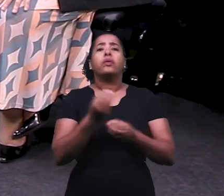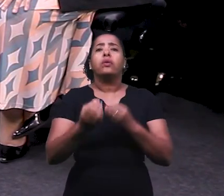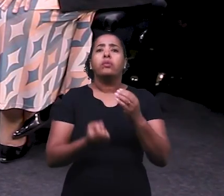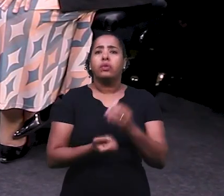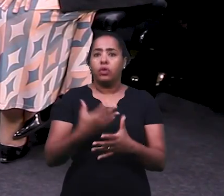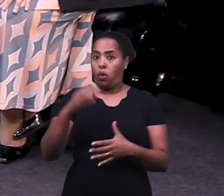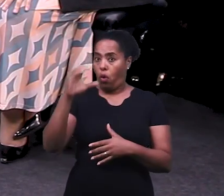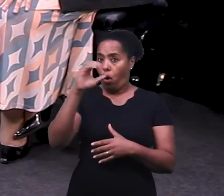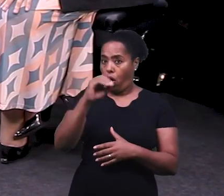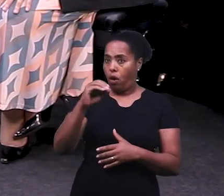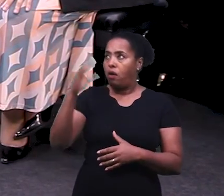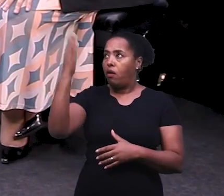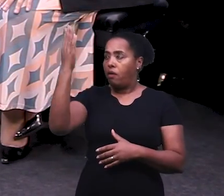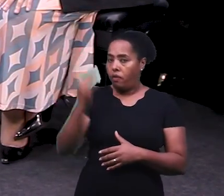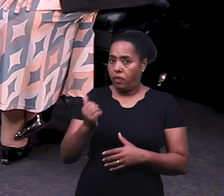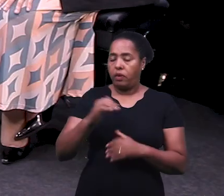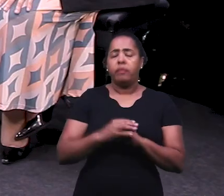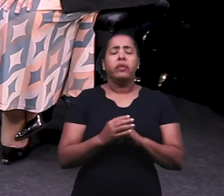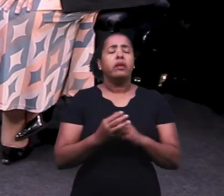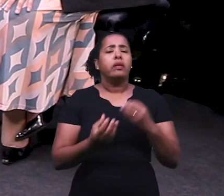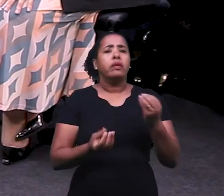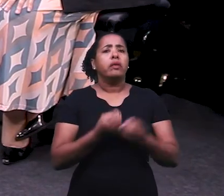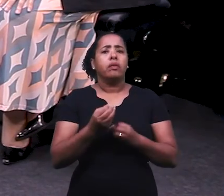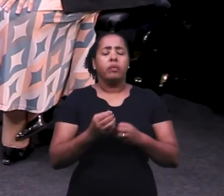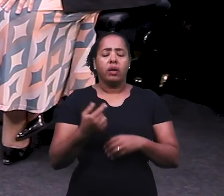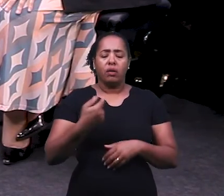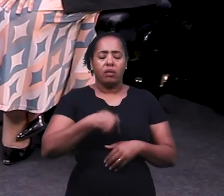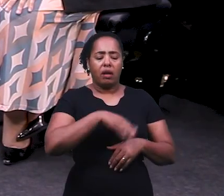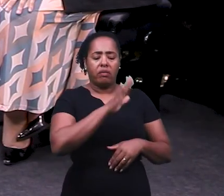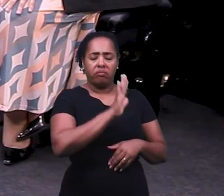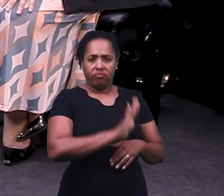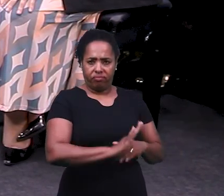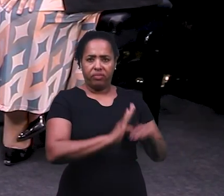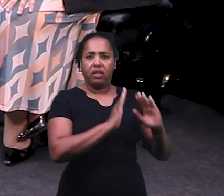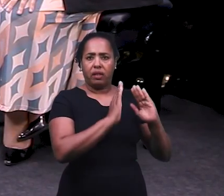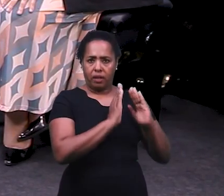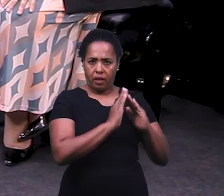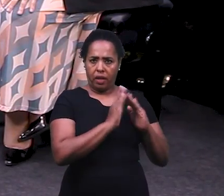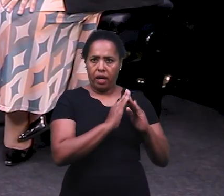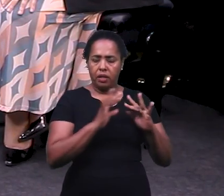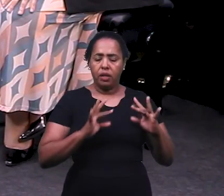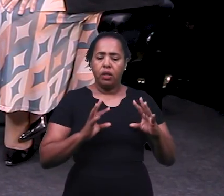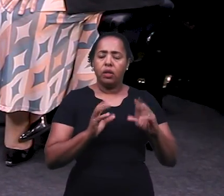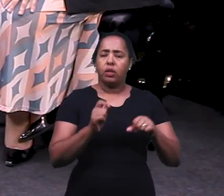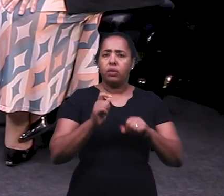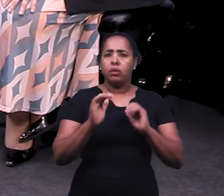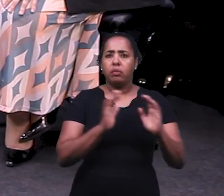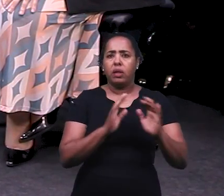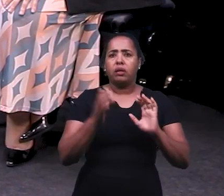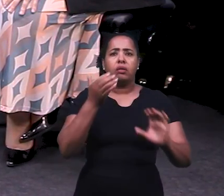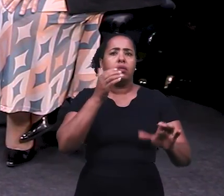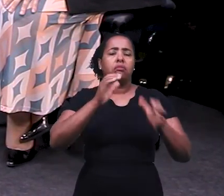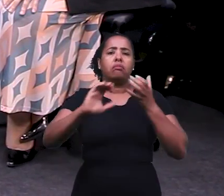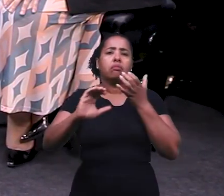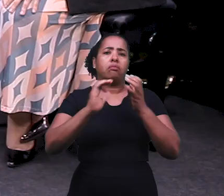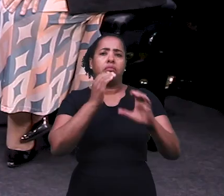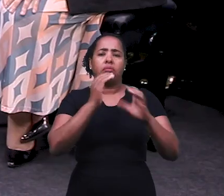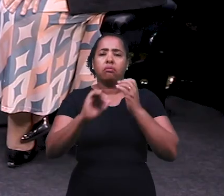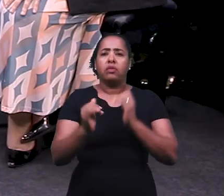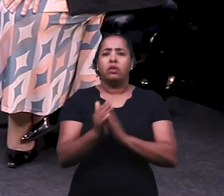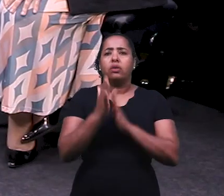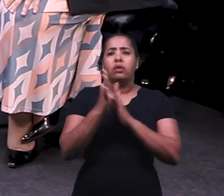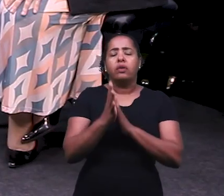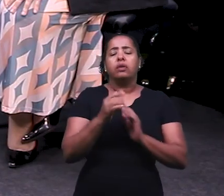Venha. Como é que foi? Eu estava em casa e a todo momento, né, eu